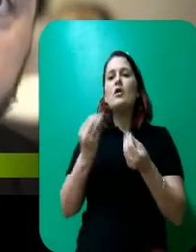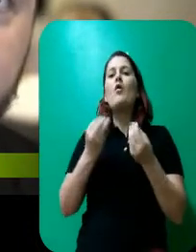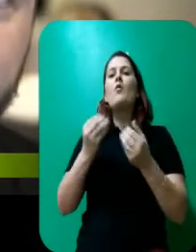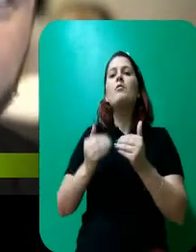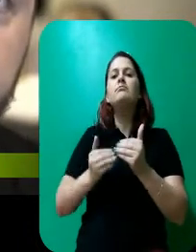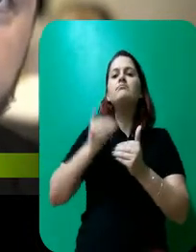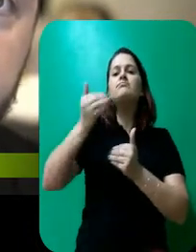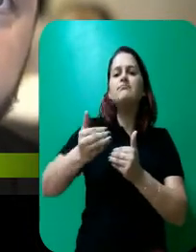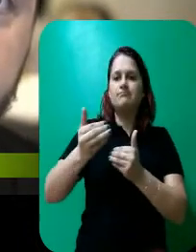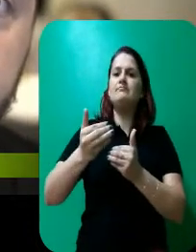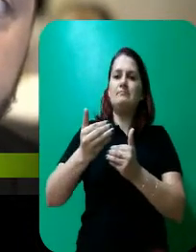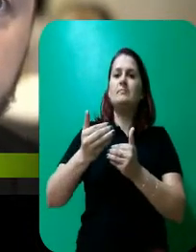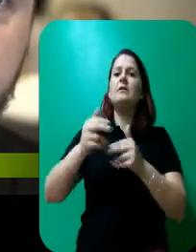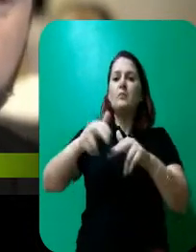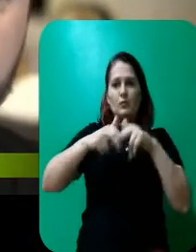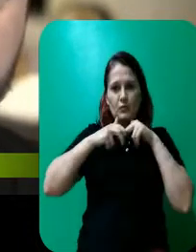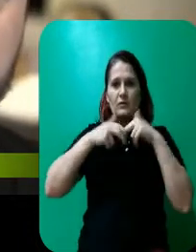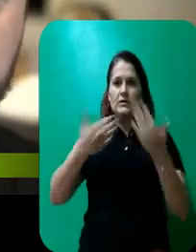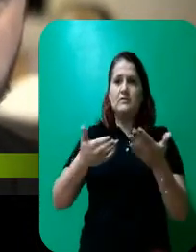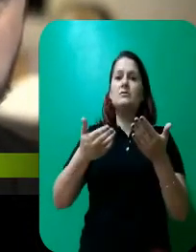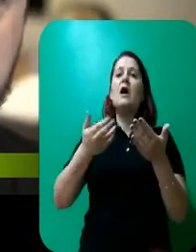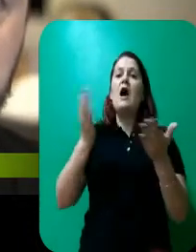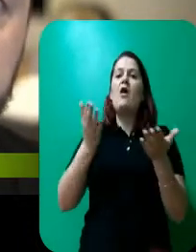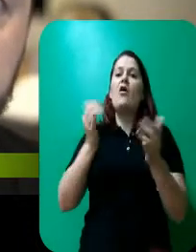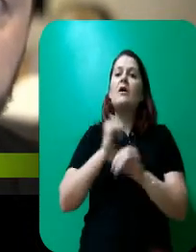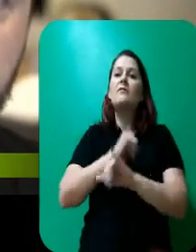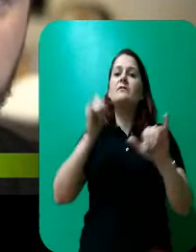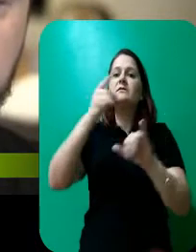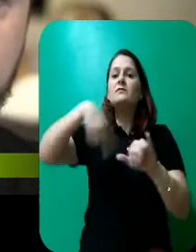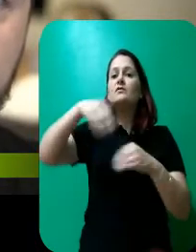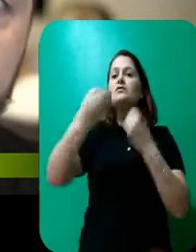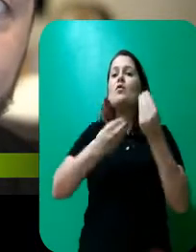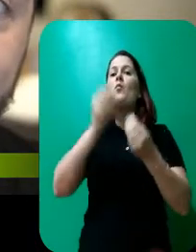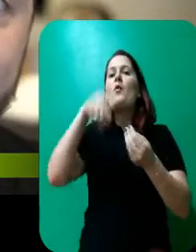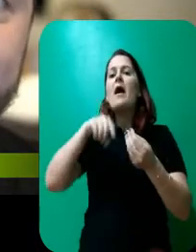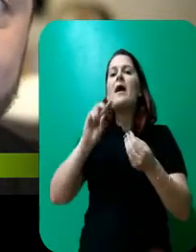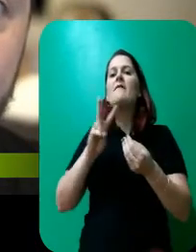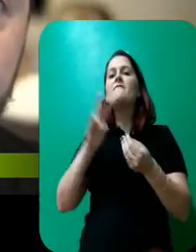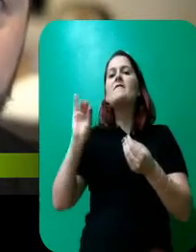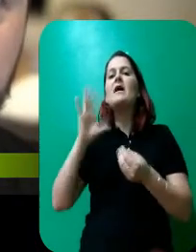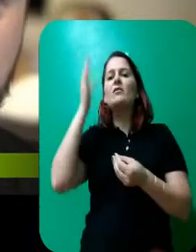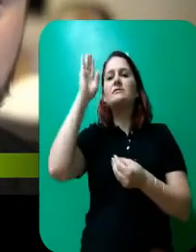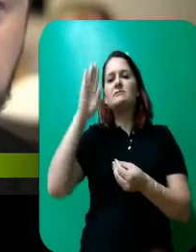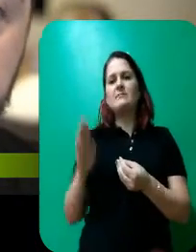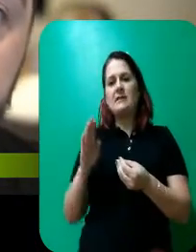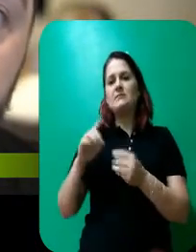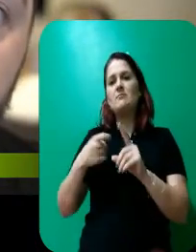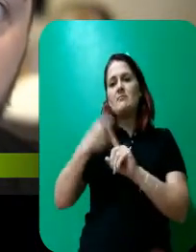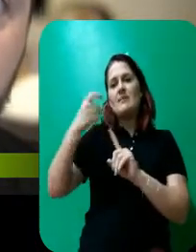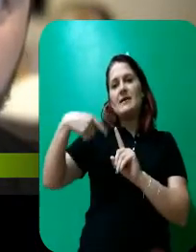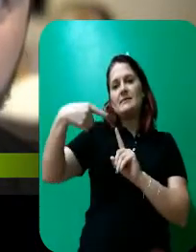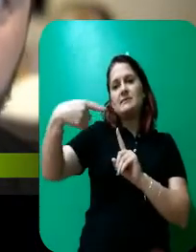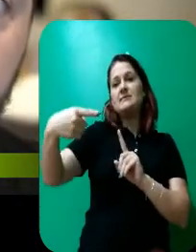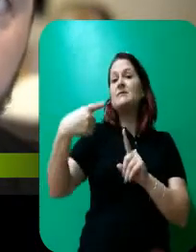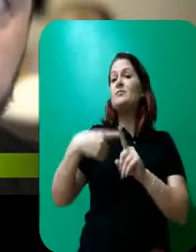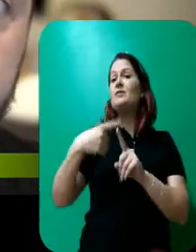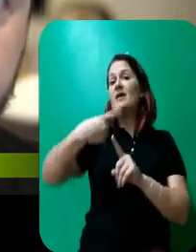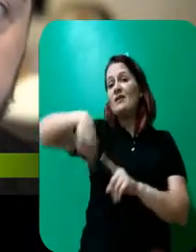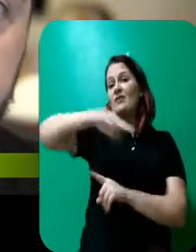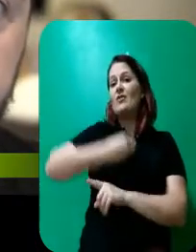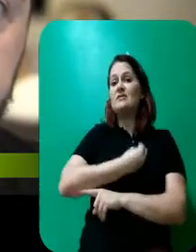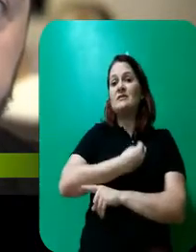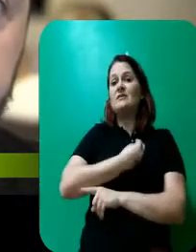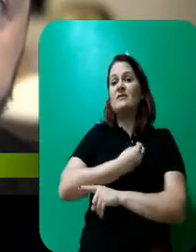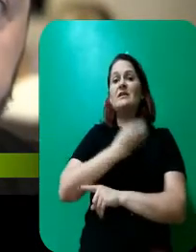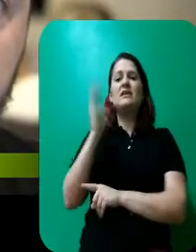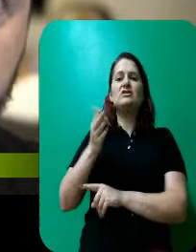vocês o que tem de acontecer no Brasil nos próximos meses e por que a nossa vida já, a partir de agora, não é mais a